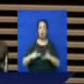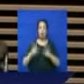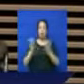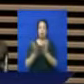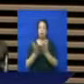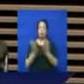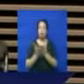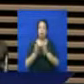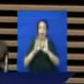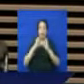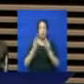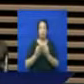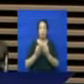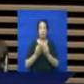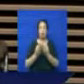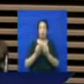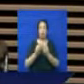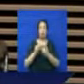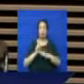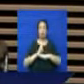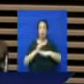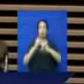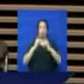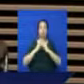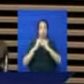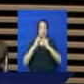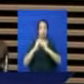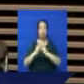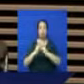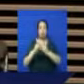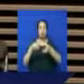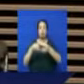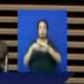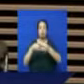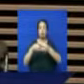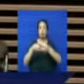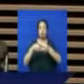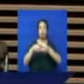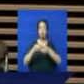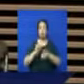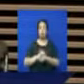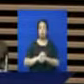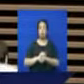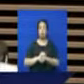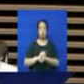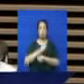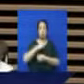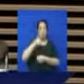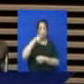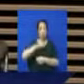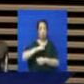especiais, representantes de entidades de classe, senhoras e senhores.